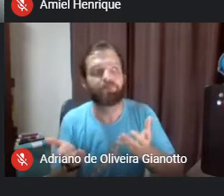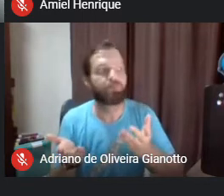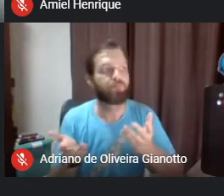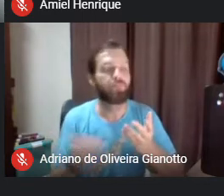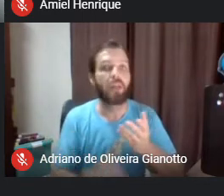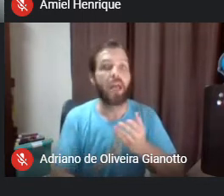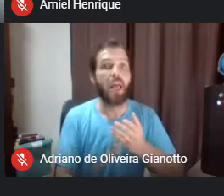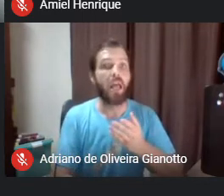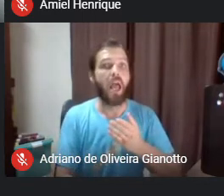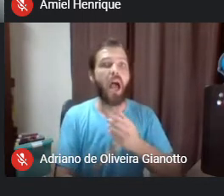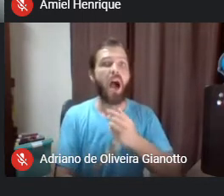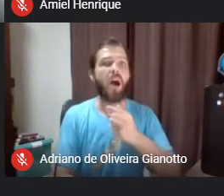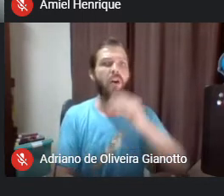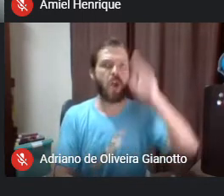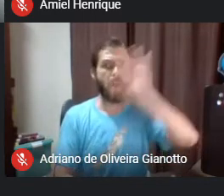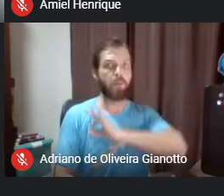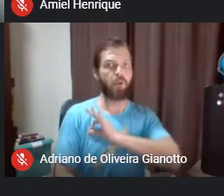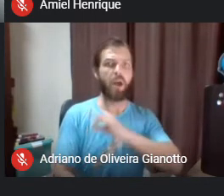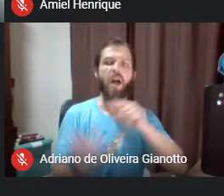Branca.